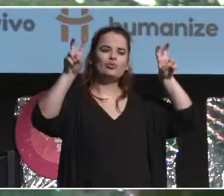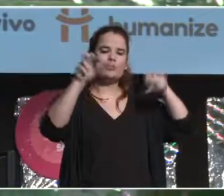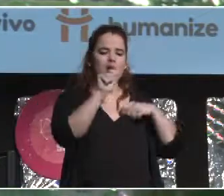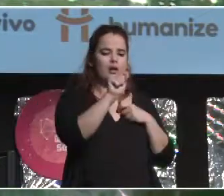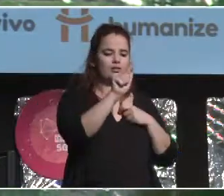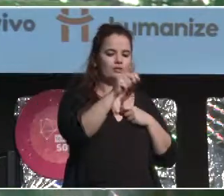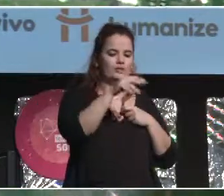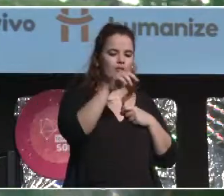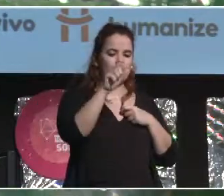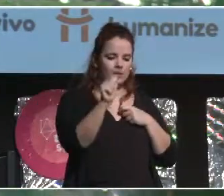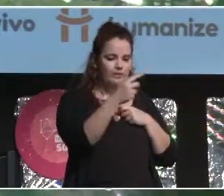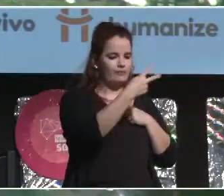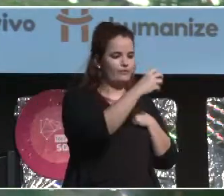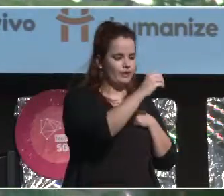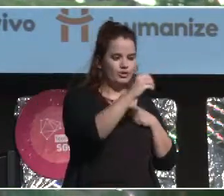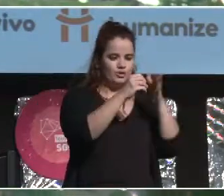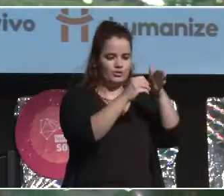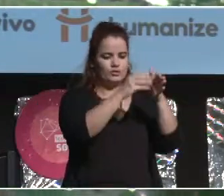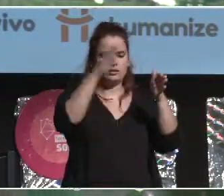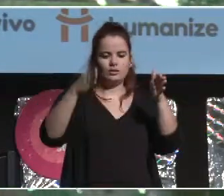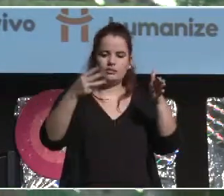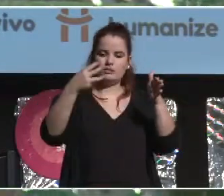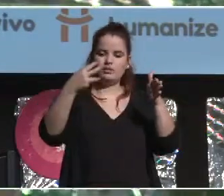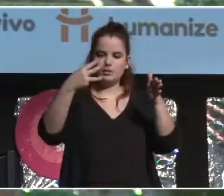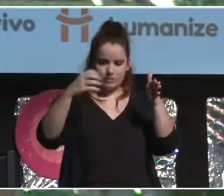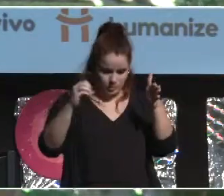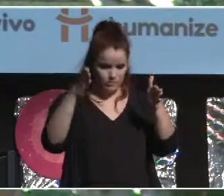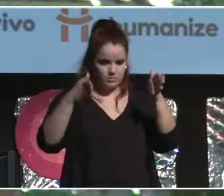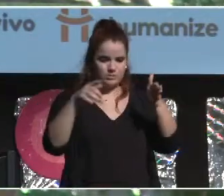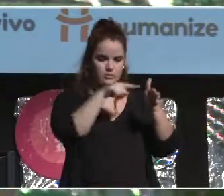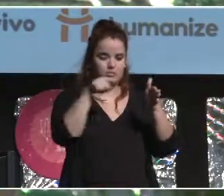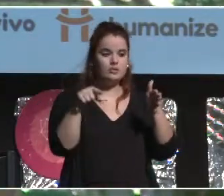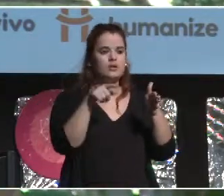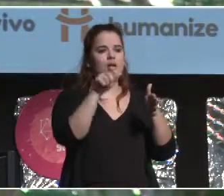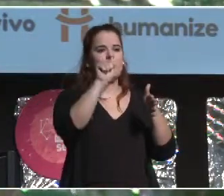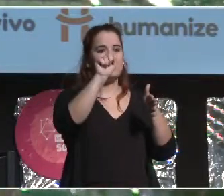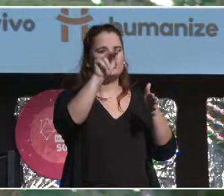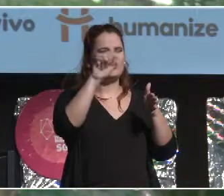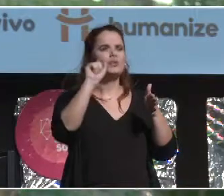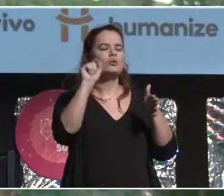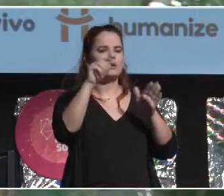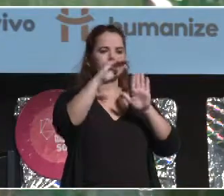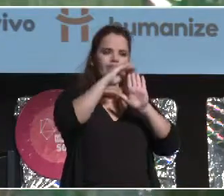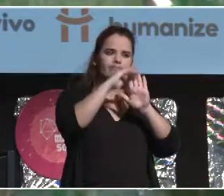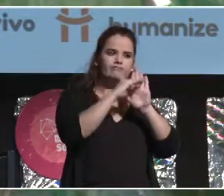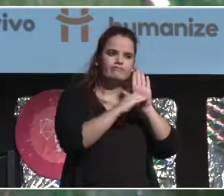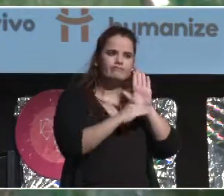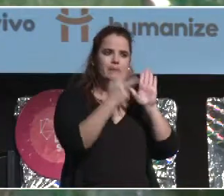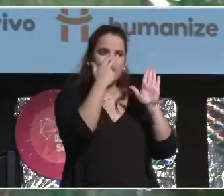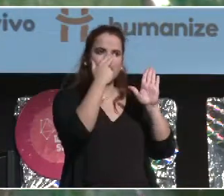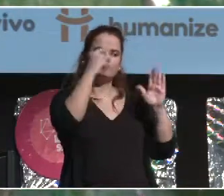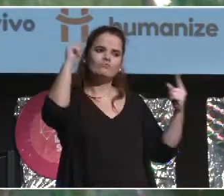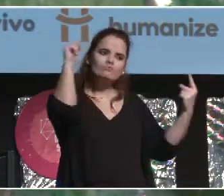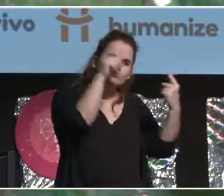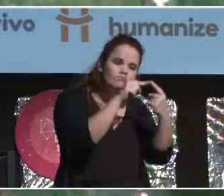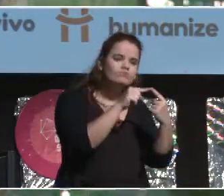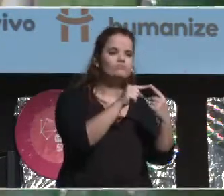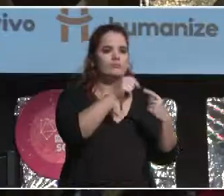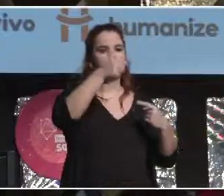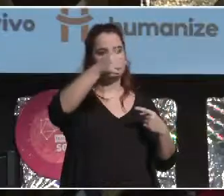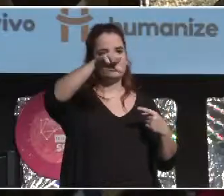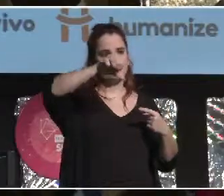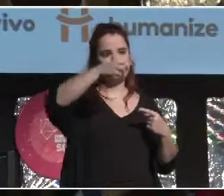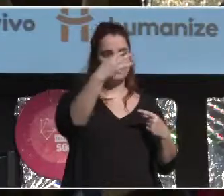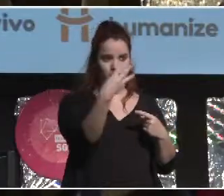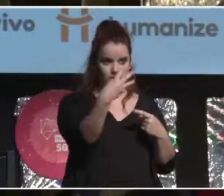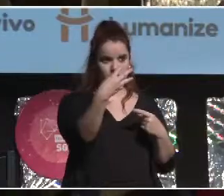passar a palavra para os nossos convidados, que é uma agenda que teve o compromisso dos 193 países